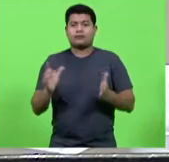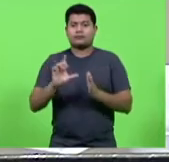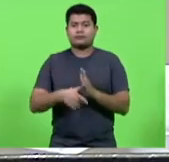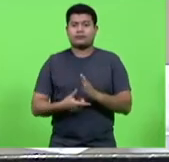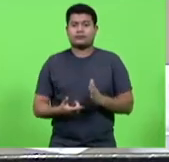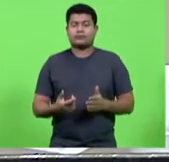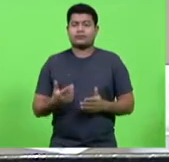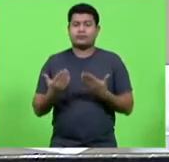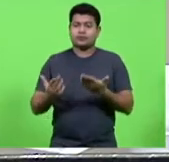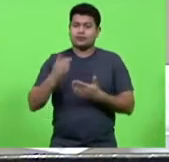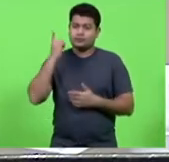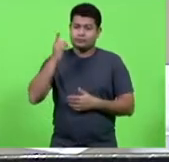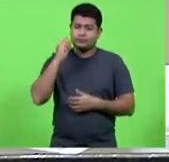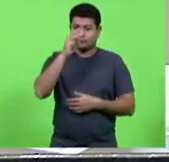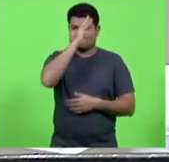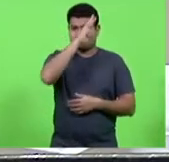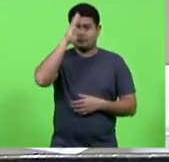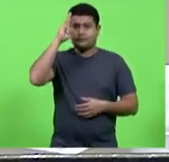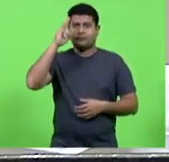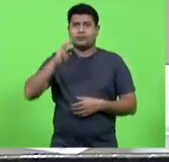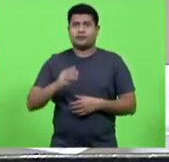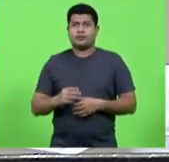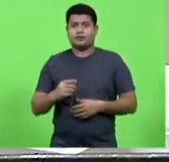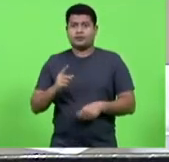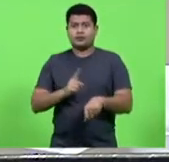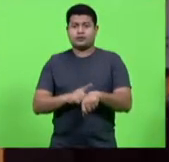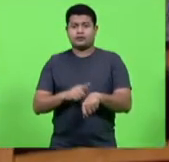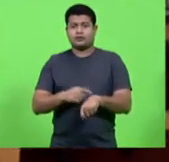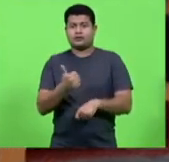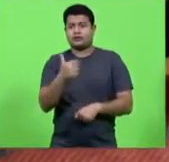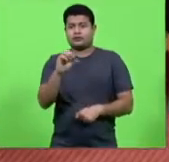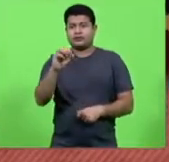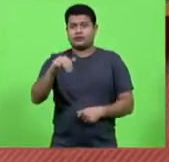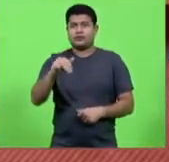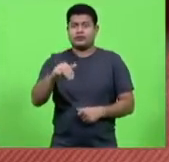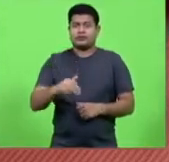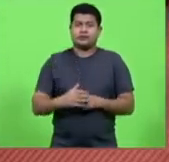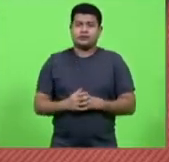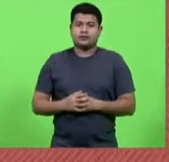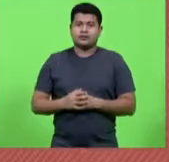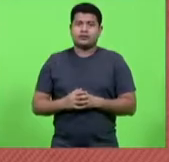deputado Vonei Weber. Vossa Excelência terá 10 minutos, deputado.